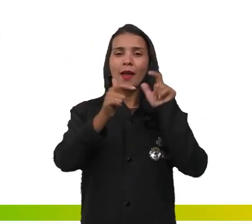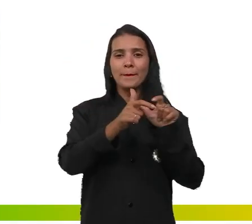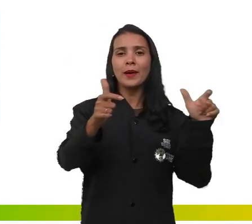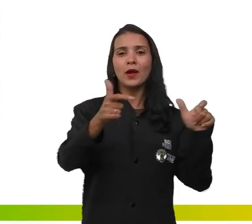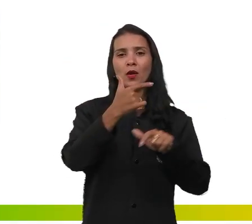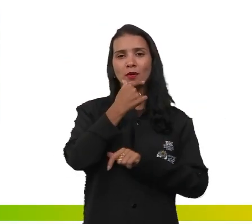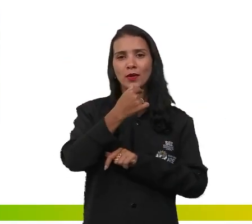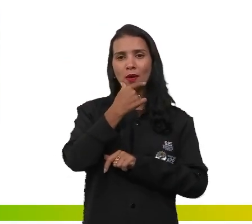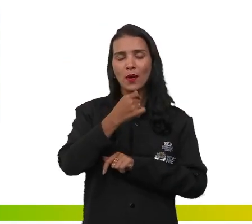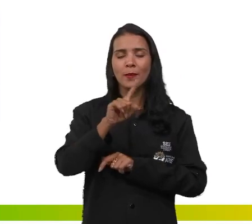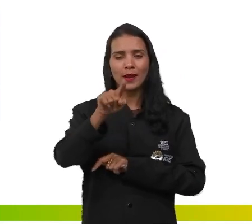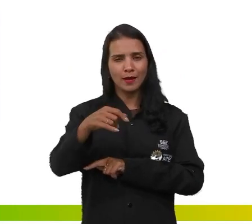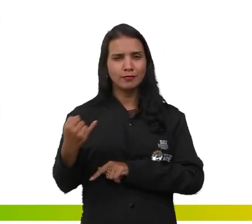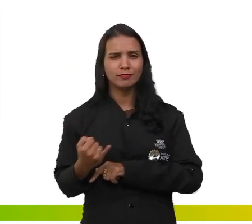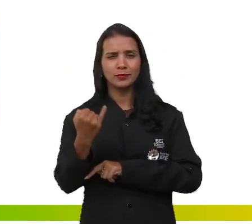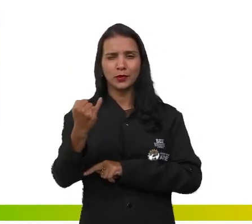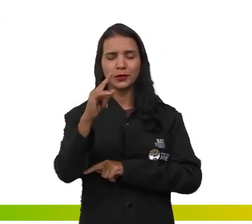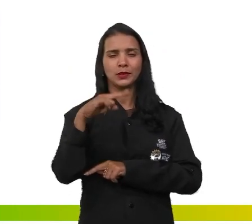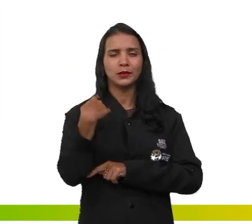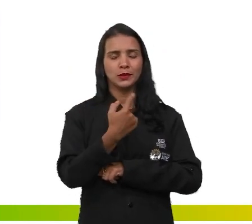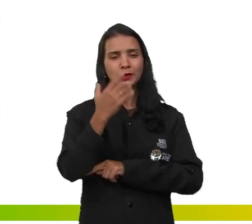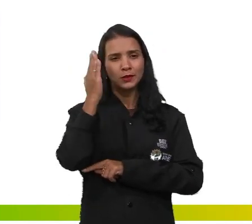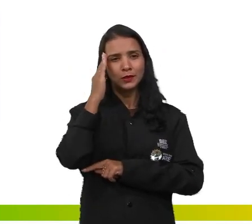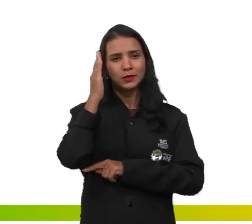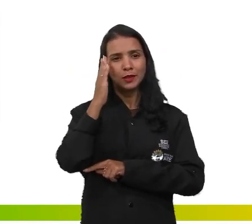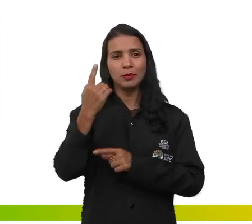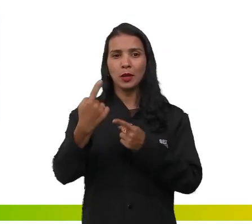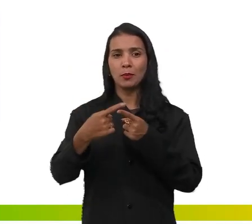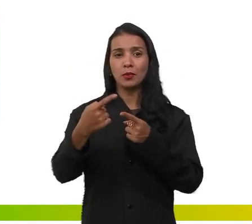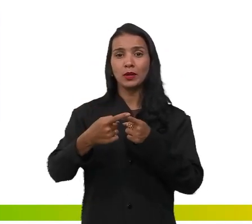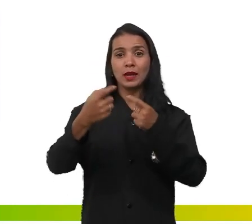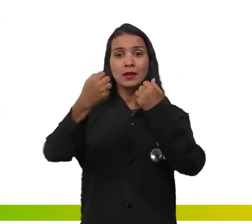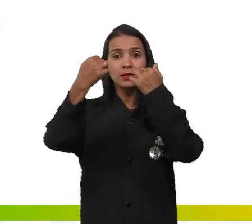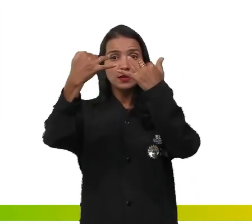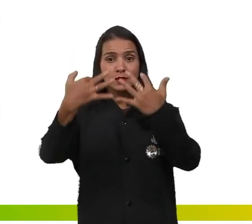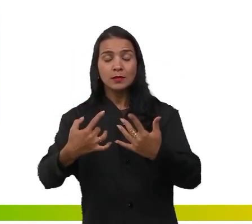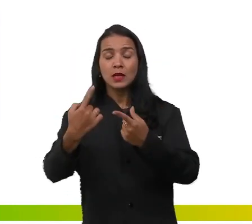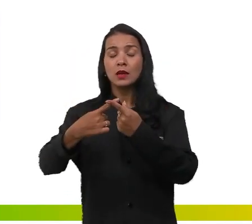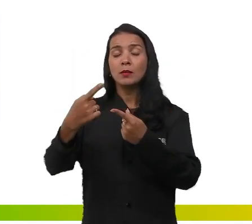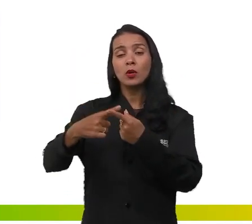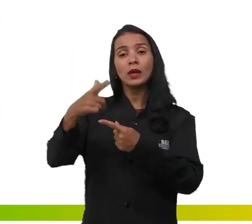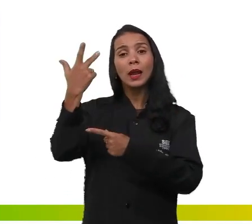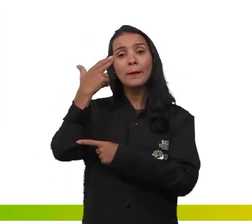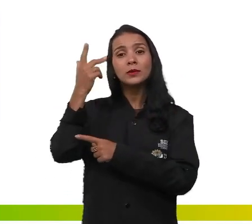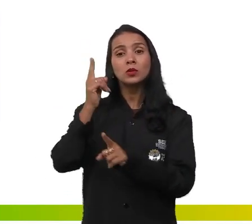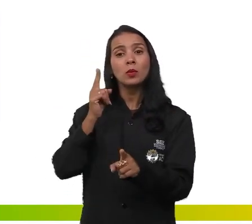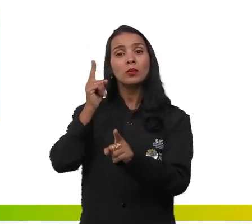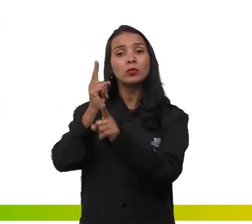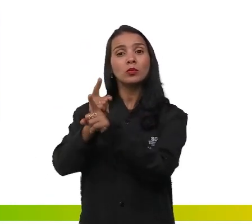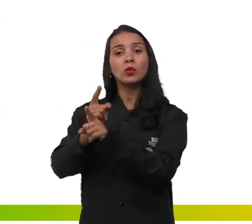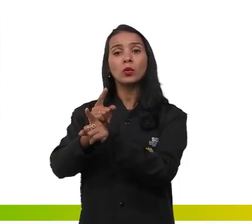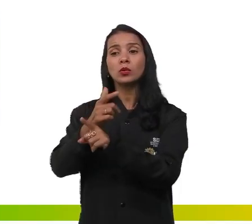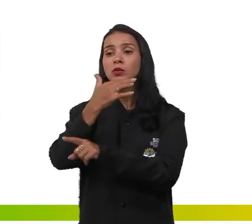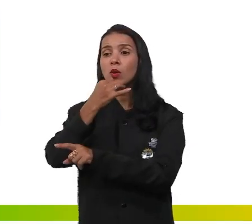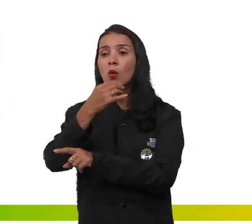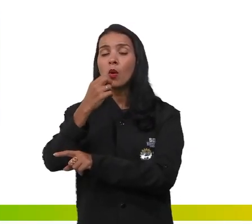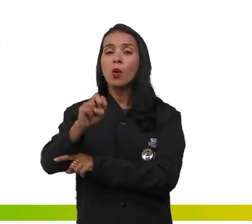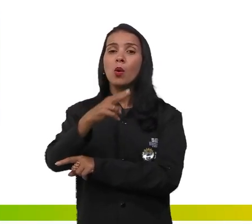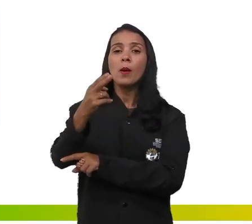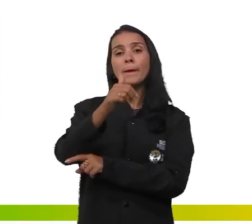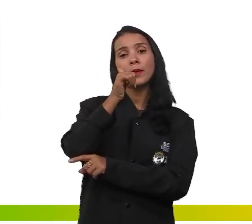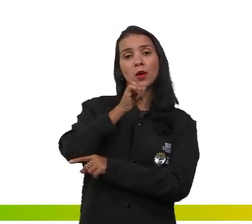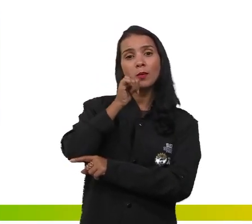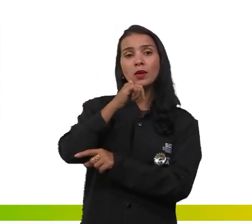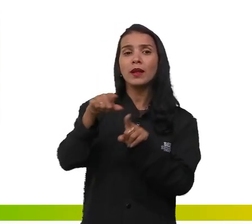ok? A importância disso. Ajuda a explicar por que certas doenças são mais comuns em um sexo. Mostra como os